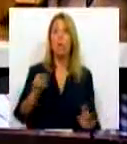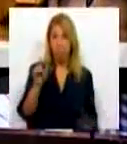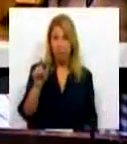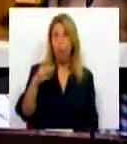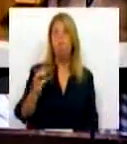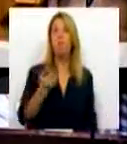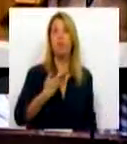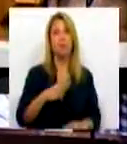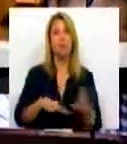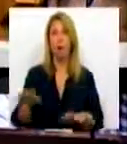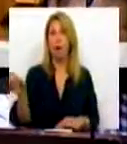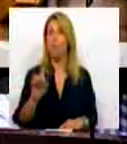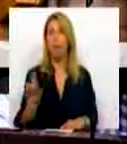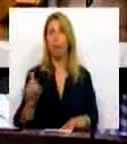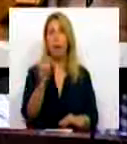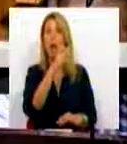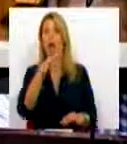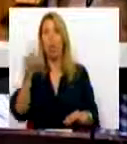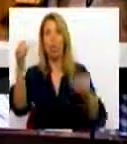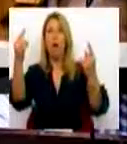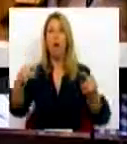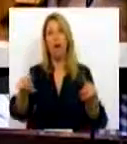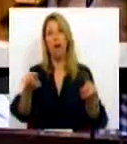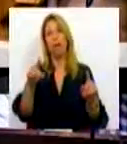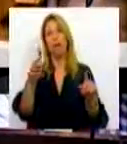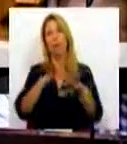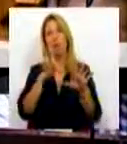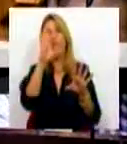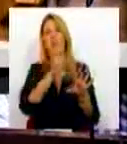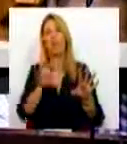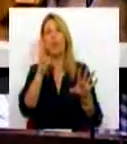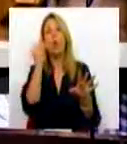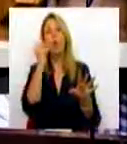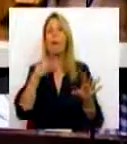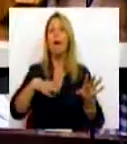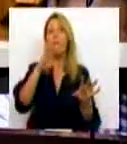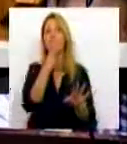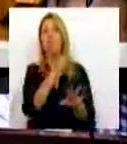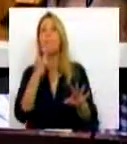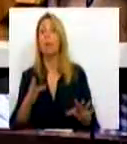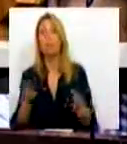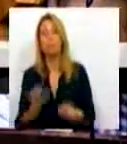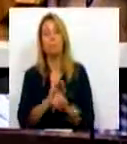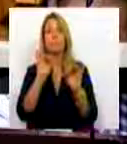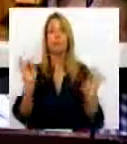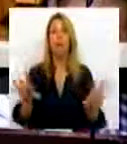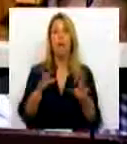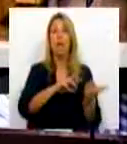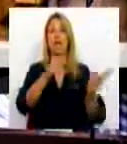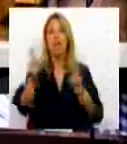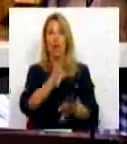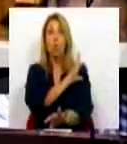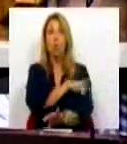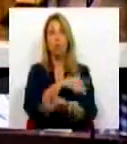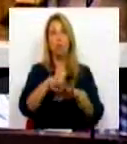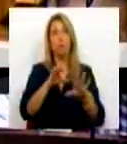errado na forma como a pretende executar. É claro que estas transferências de competências, associada à transferência de meios que nós